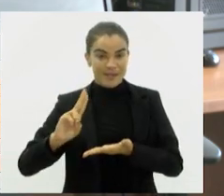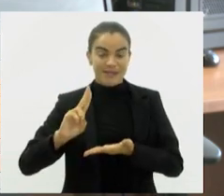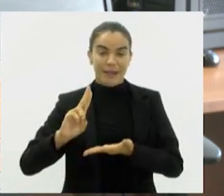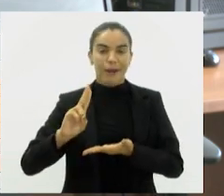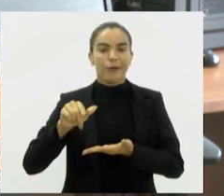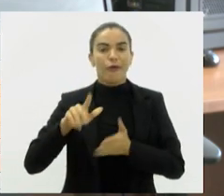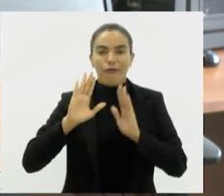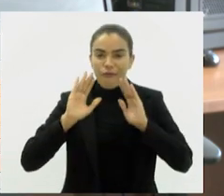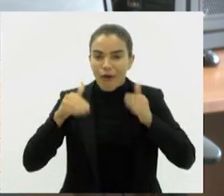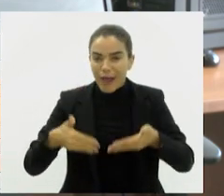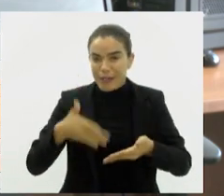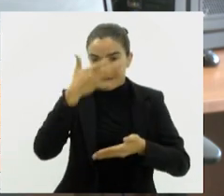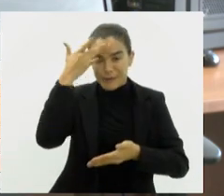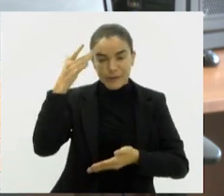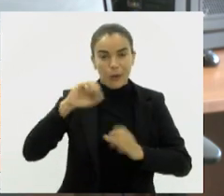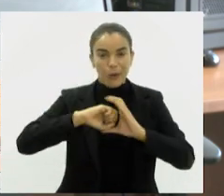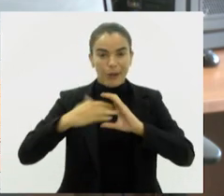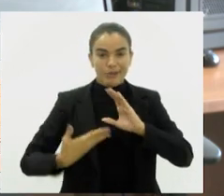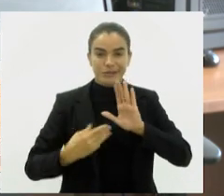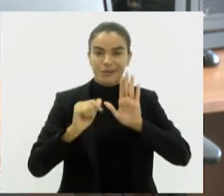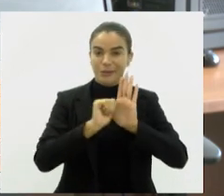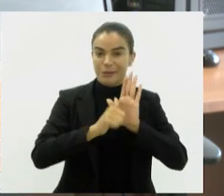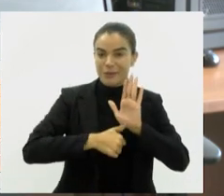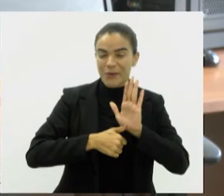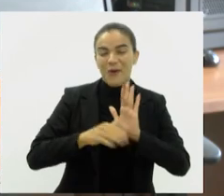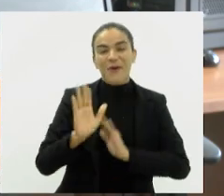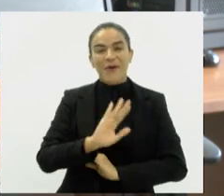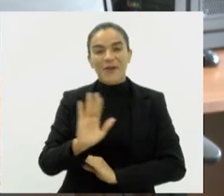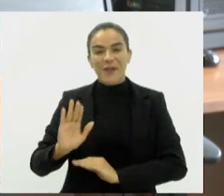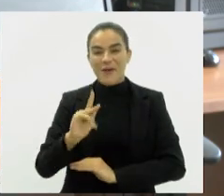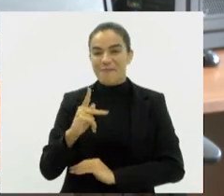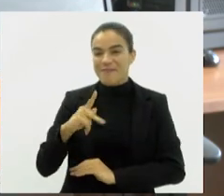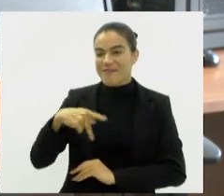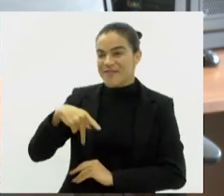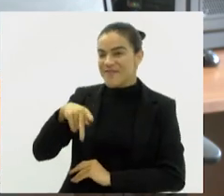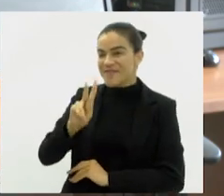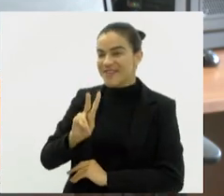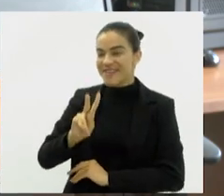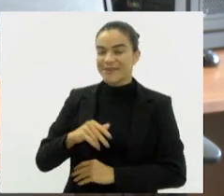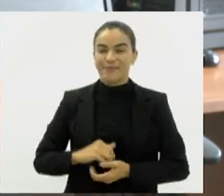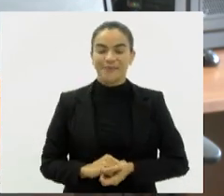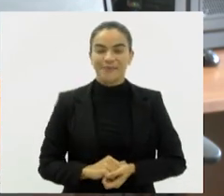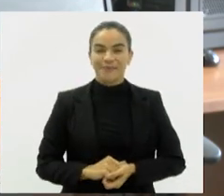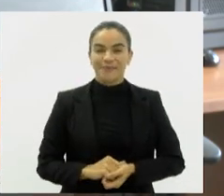atendimento às pessoas com a síndrome. Bom dia, PV, é com você.